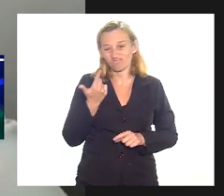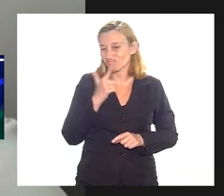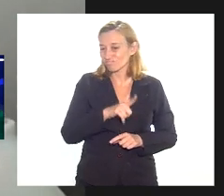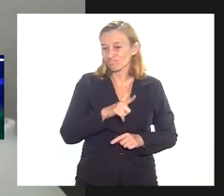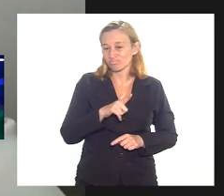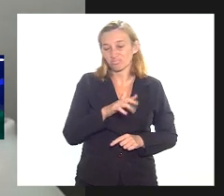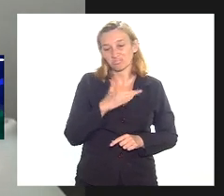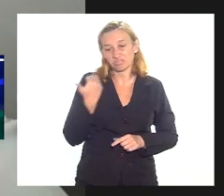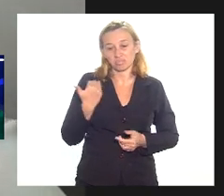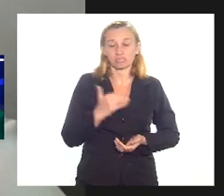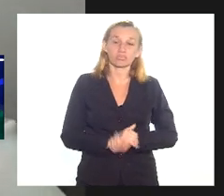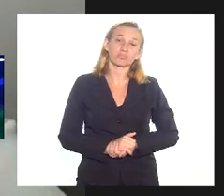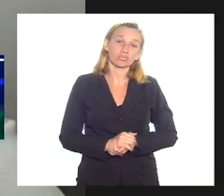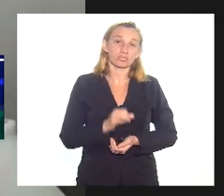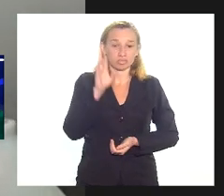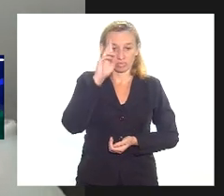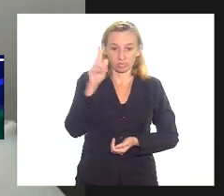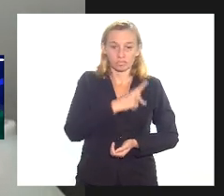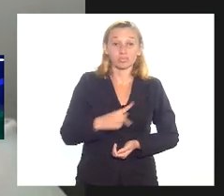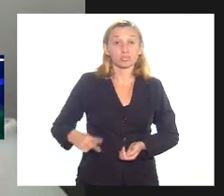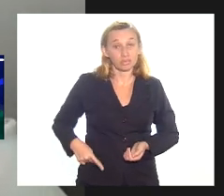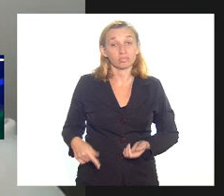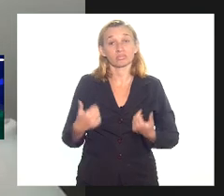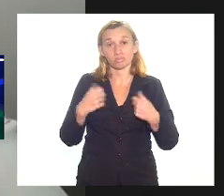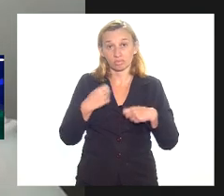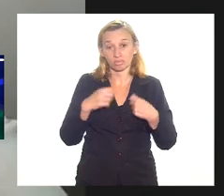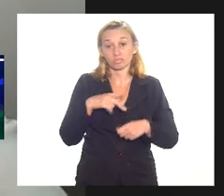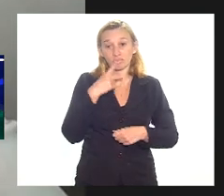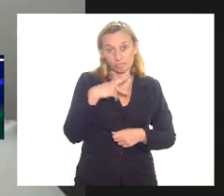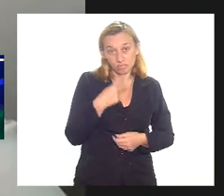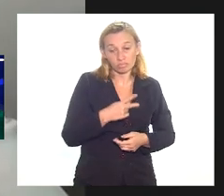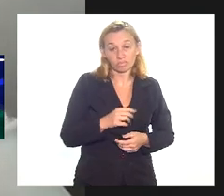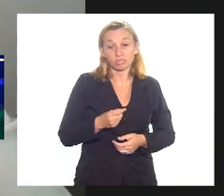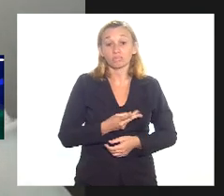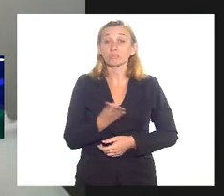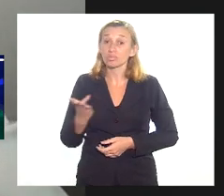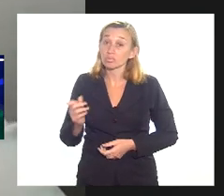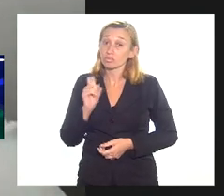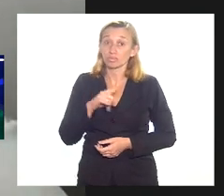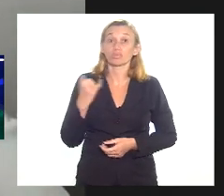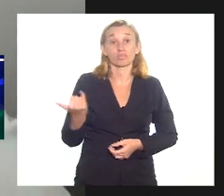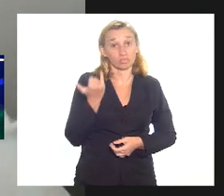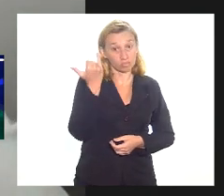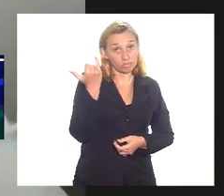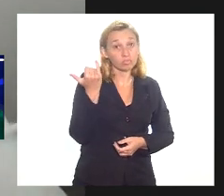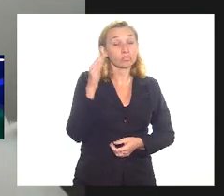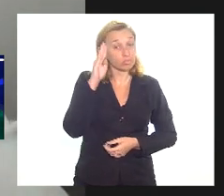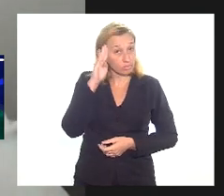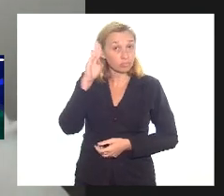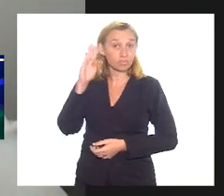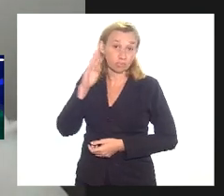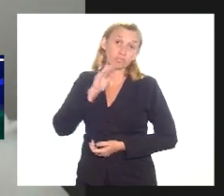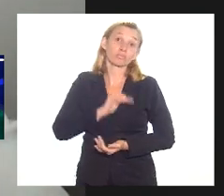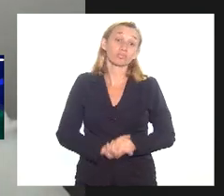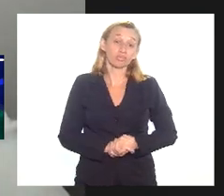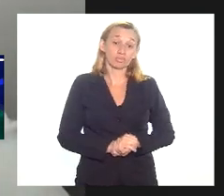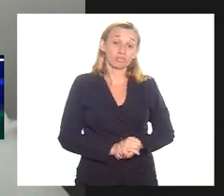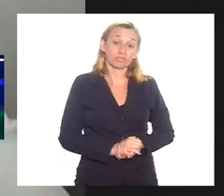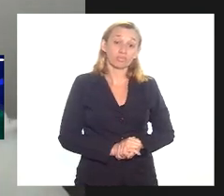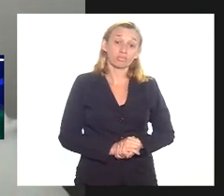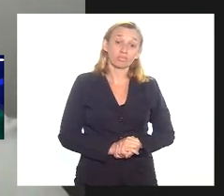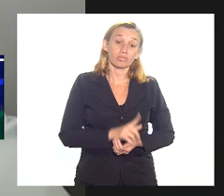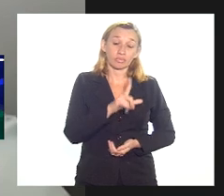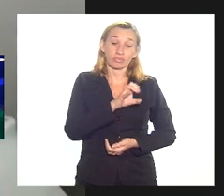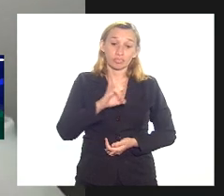não resistiu. Senhor presidente, precisamos falar do quanto que é importante e fundamental que a Lei